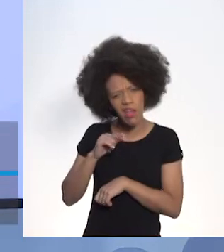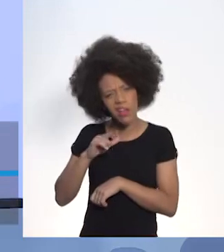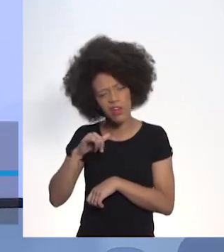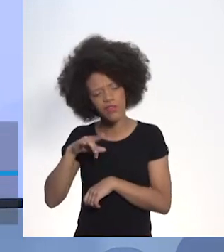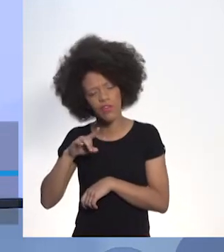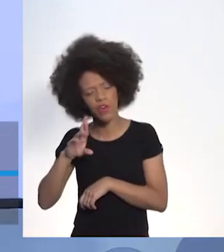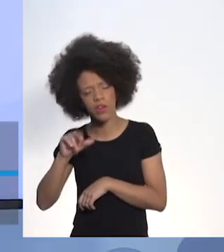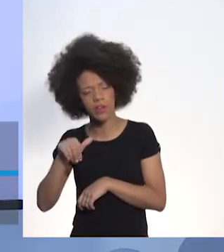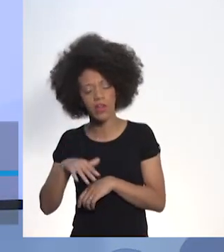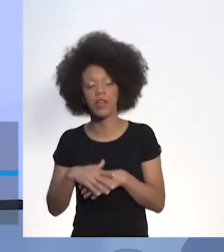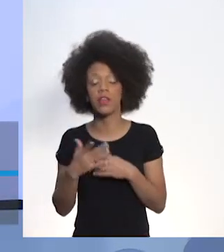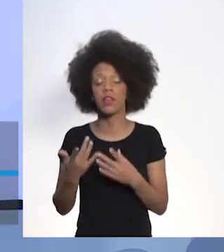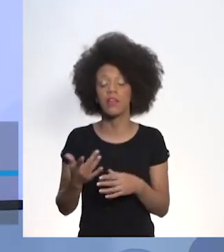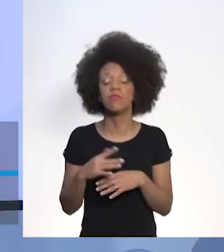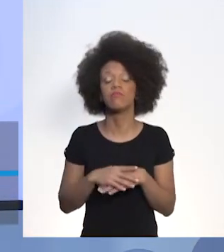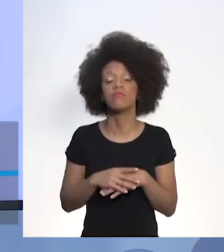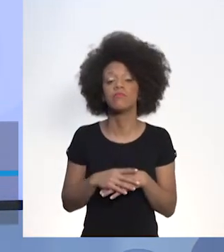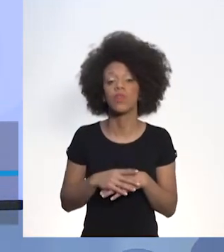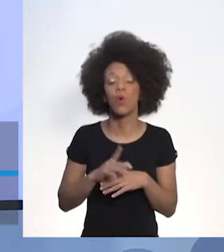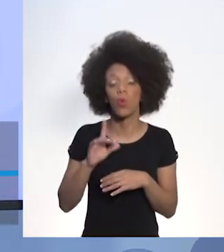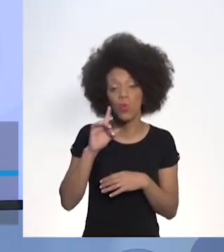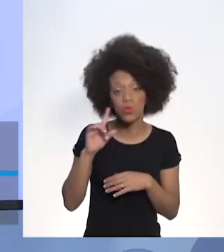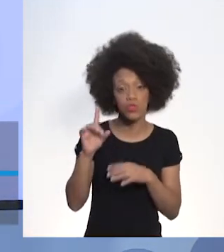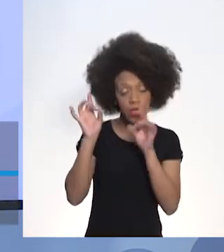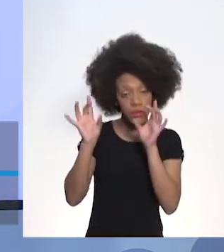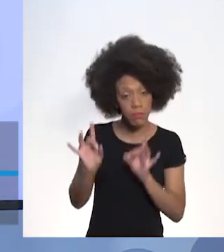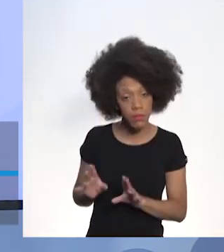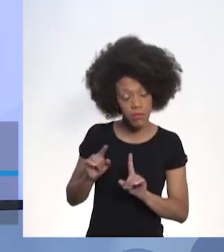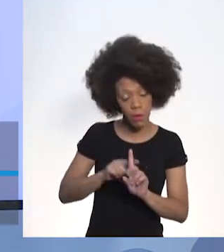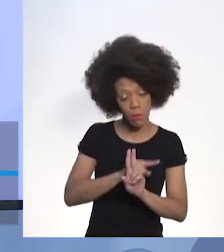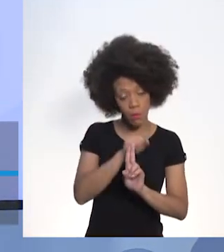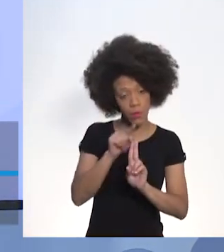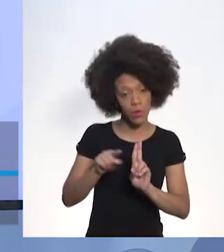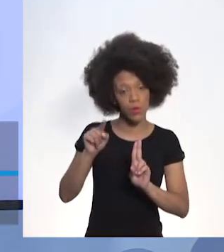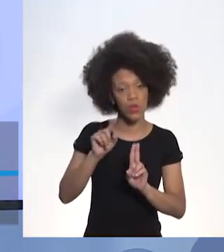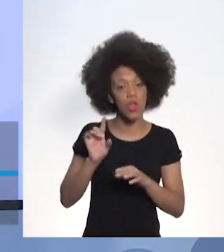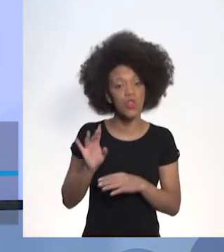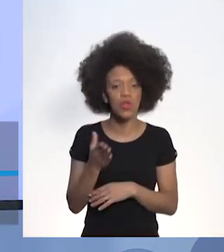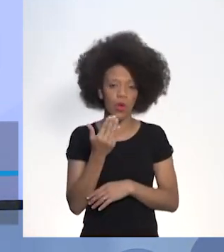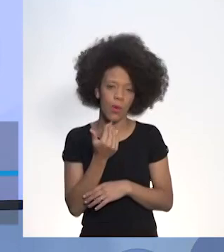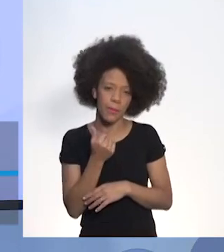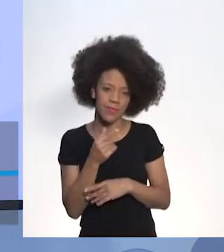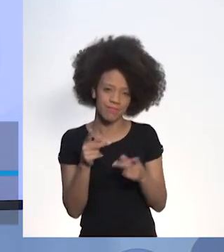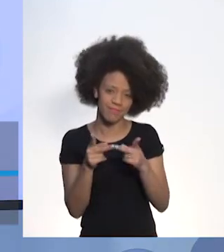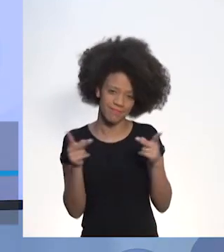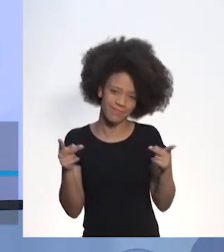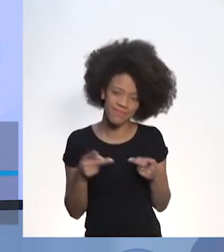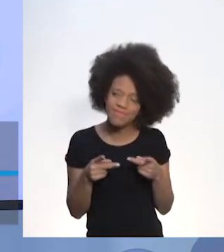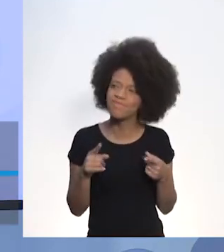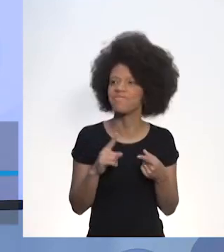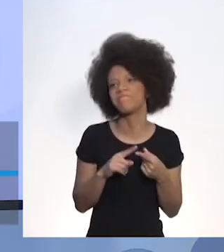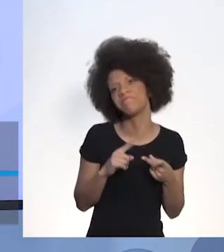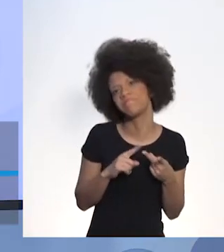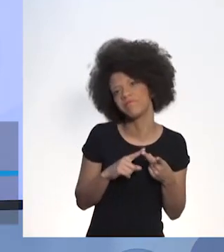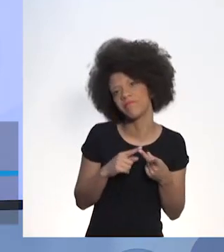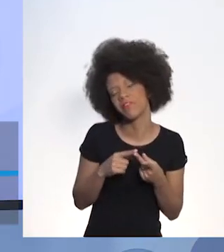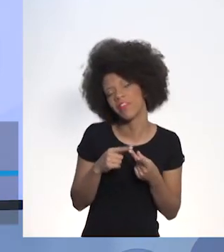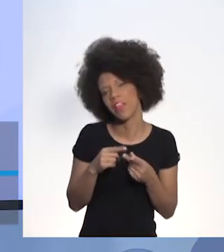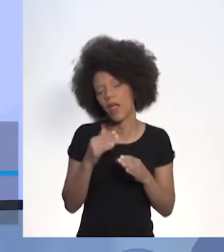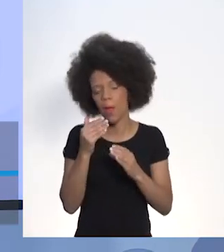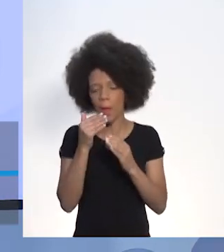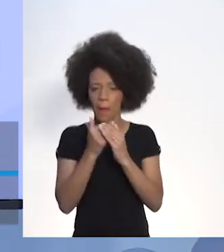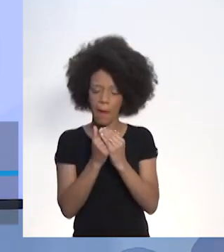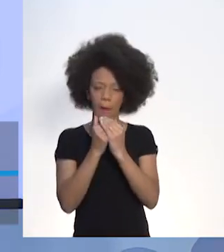que é comemorado o dia do número π, as pessoas só comem alimentos circulares, como a pizza, o hambúrguer. É uma